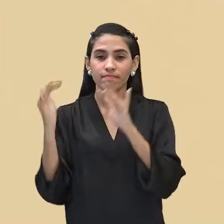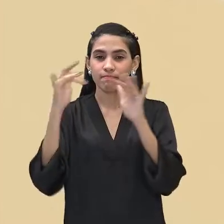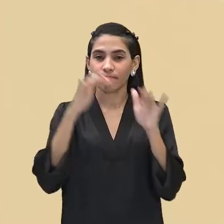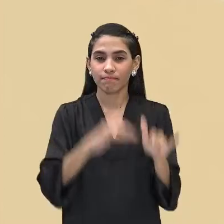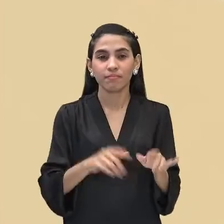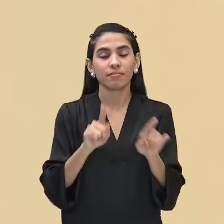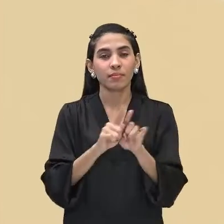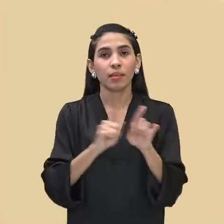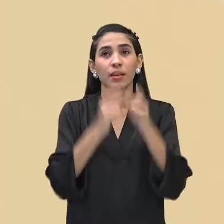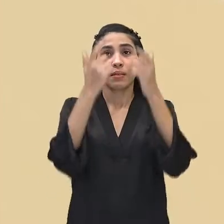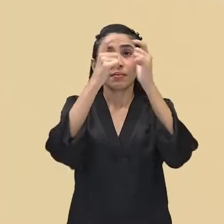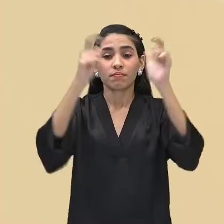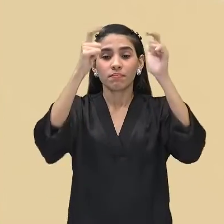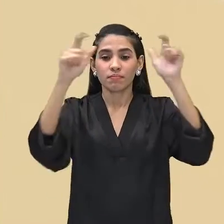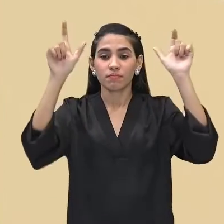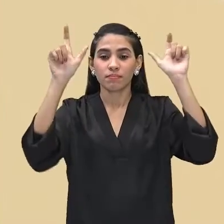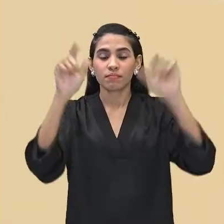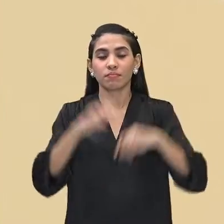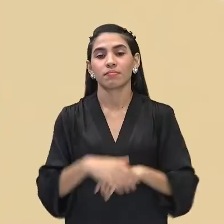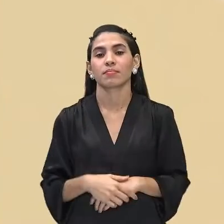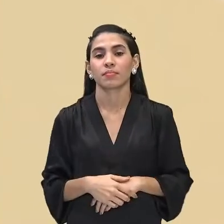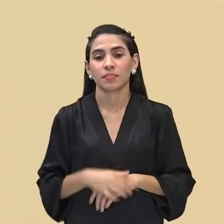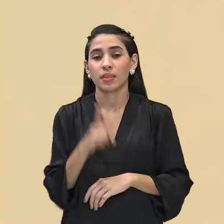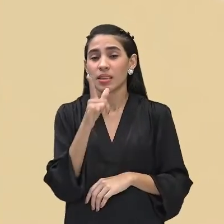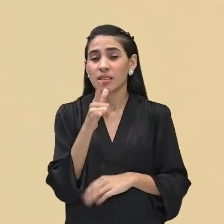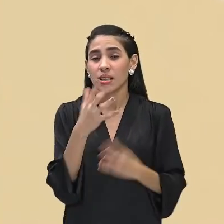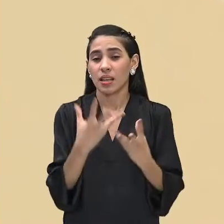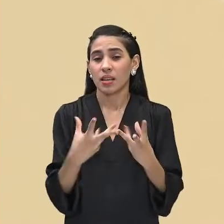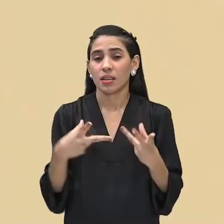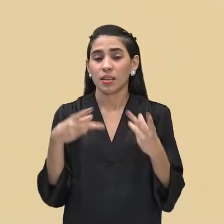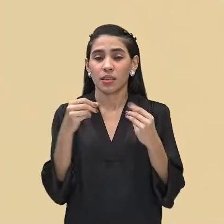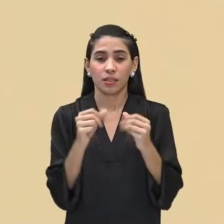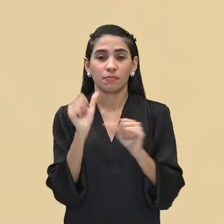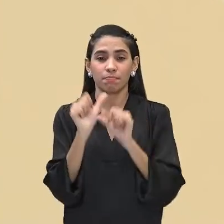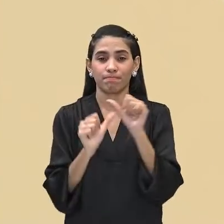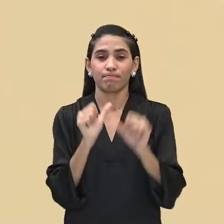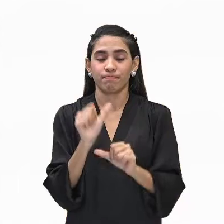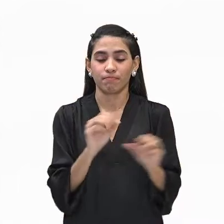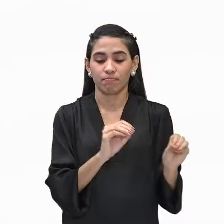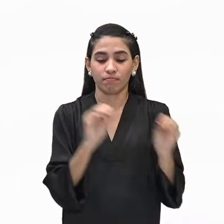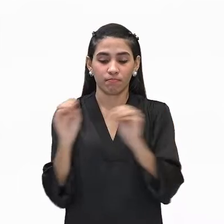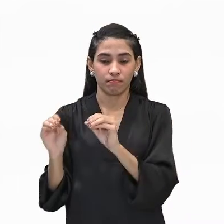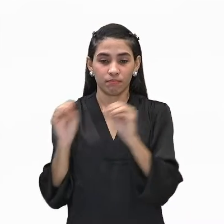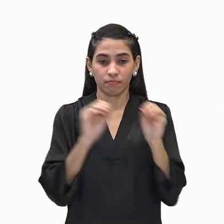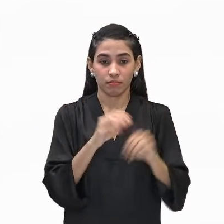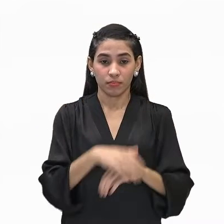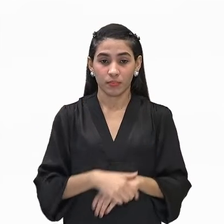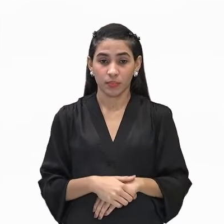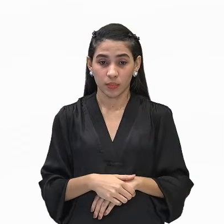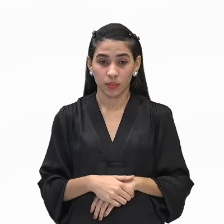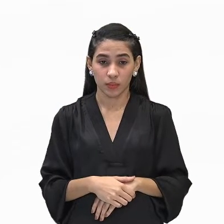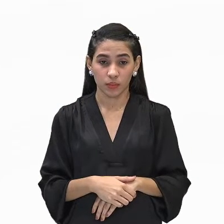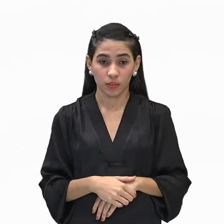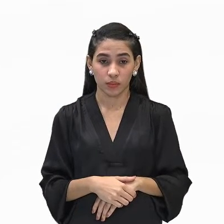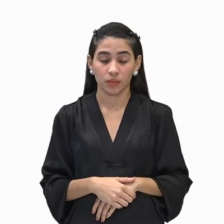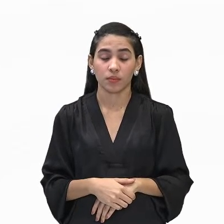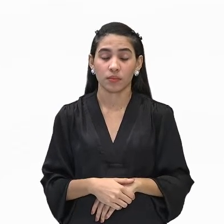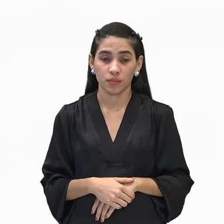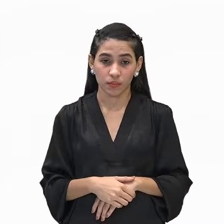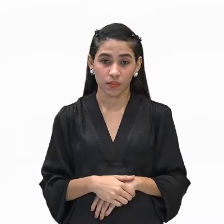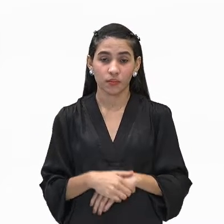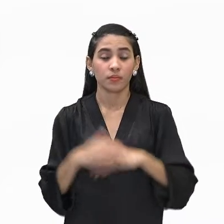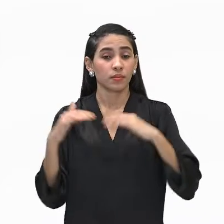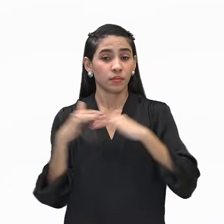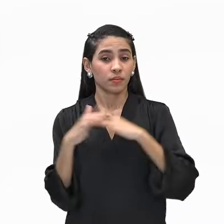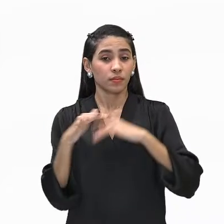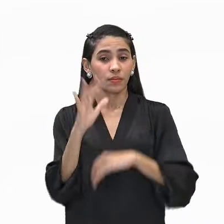questões climáticas, como, por exemplo, seca, que acabavam os fazendo mudar de região. Continuando então, vamos lá? A cidade de